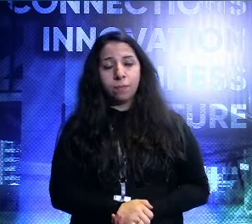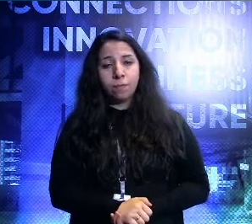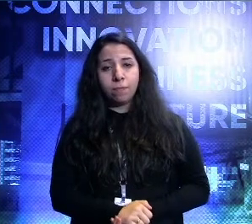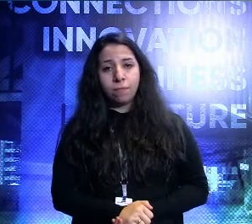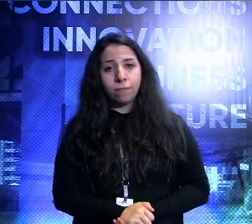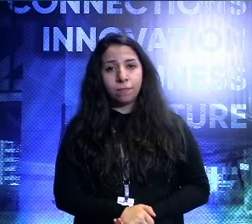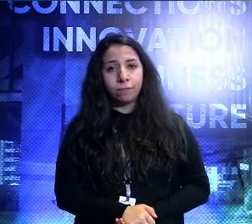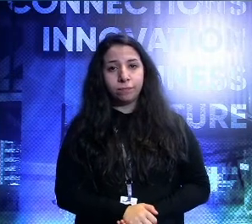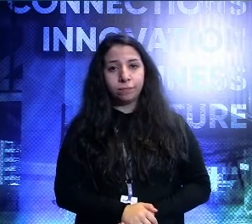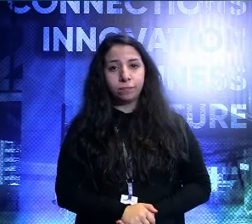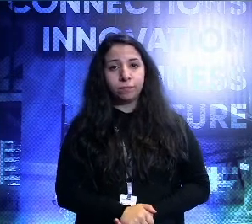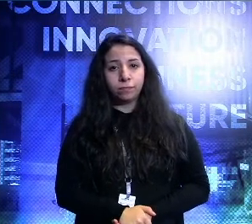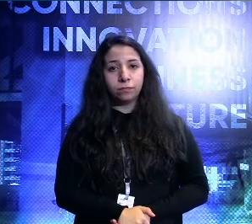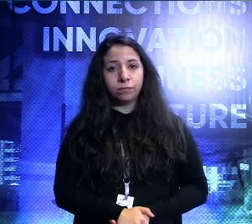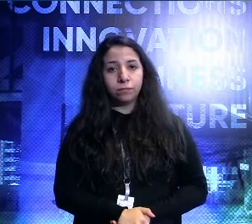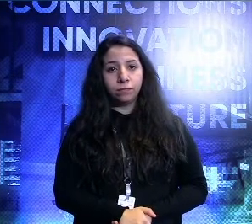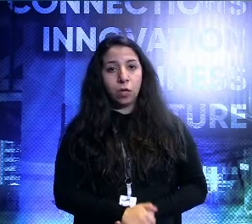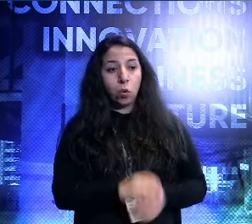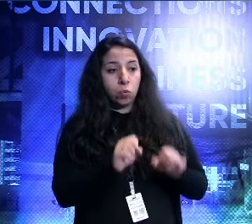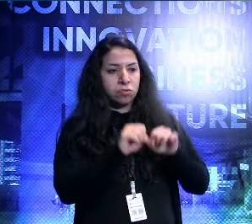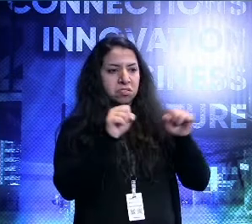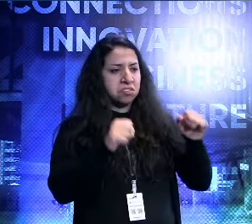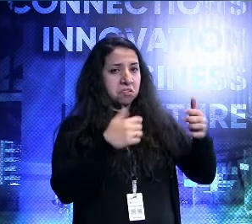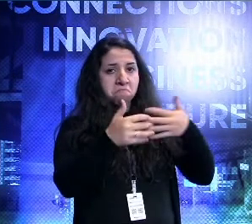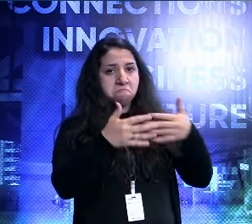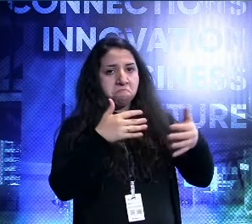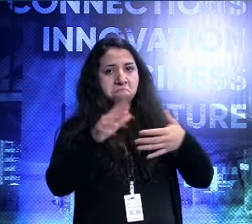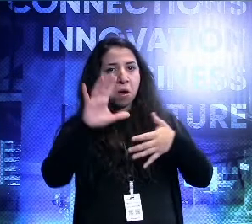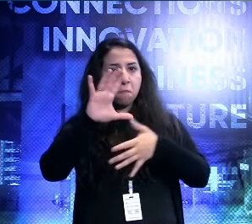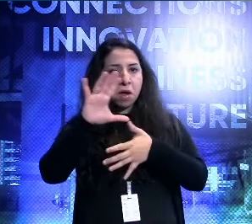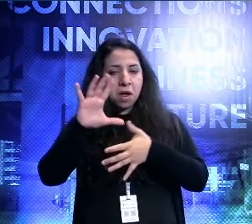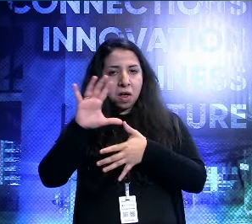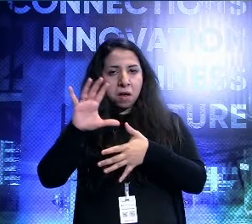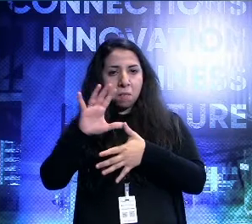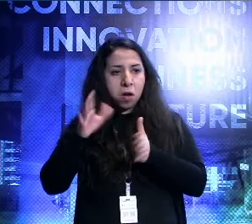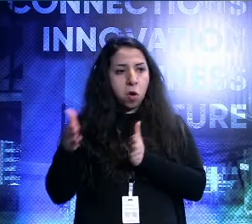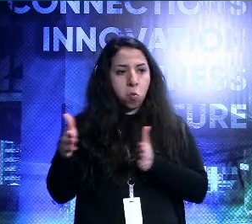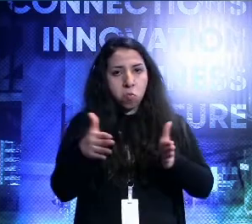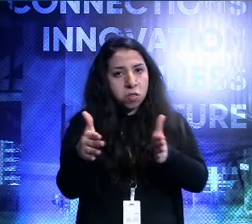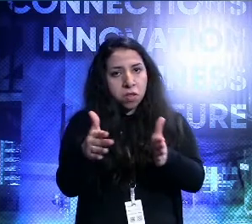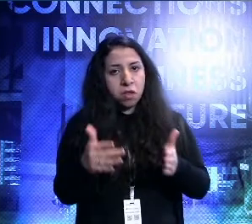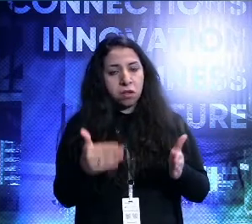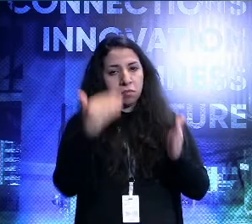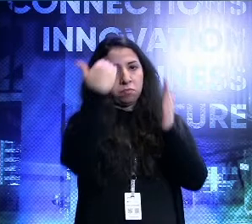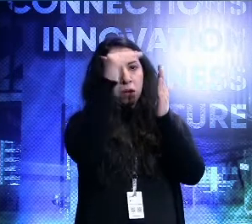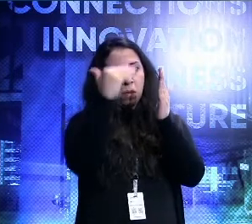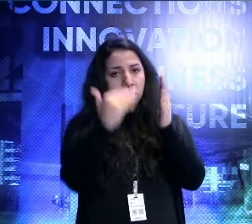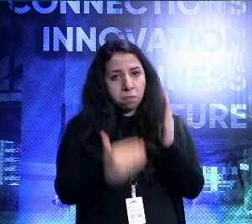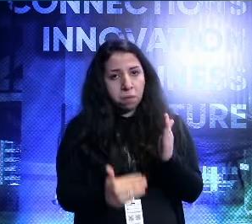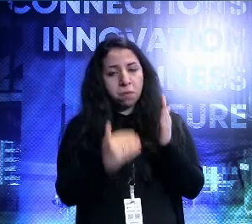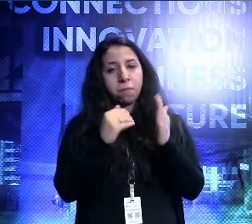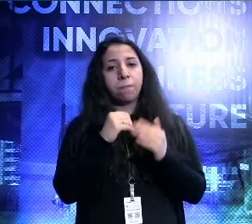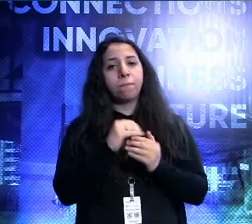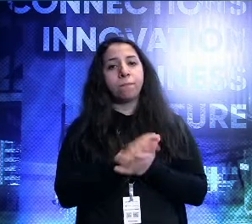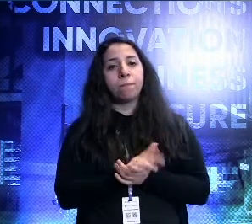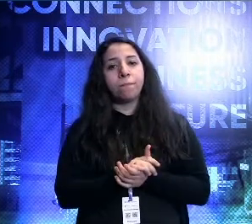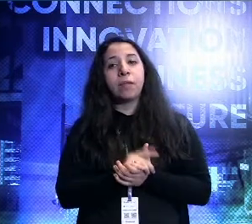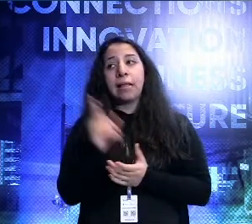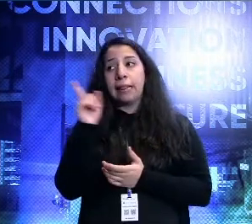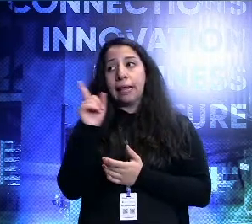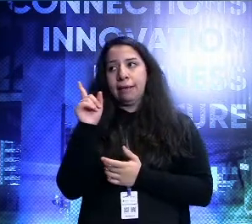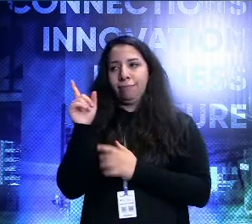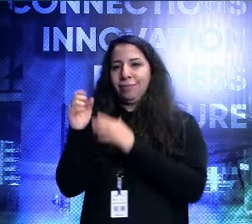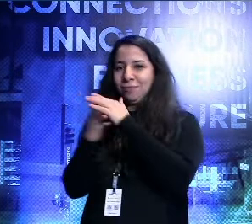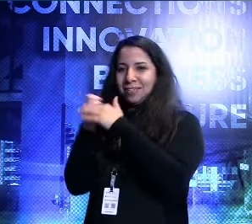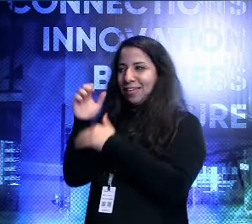um sistema qualquer de mapas de roteirização. Isso a gente usa muito lá na Ambev também, né, para as